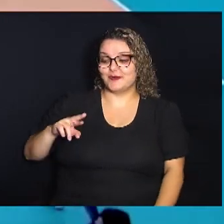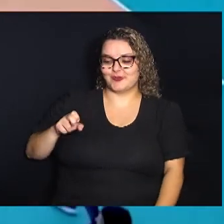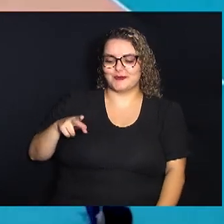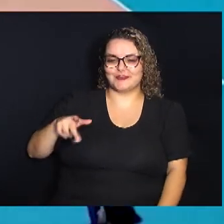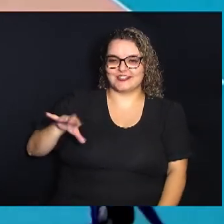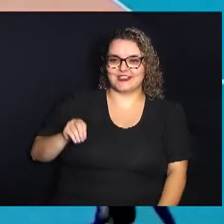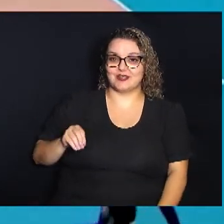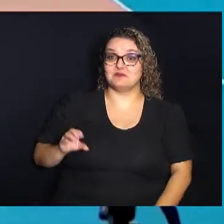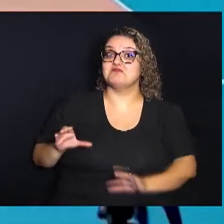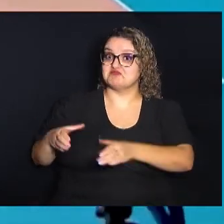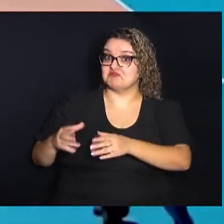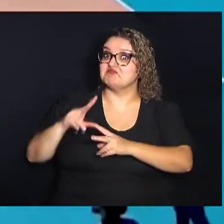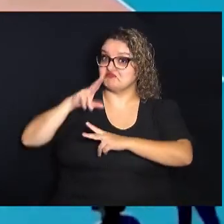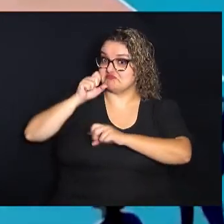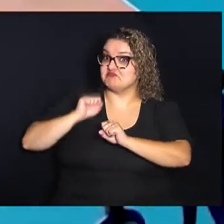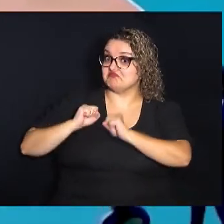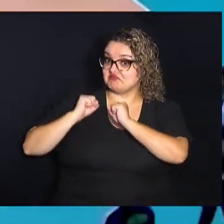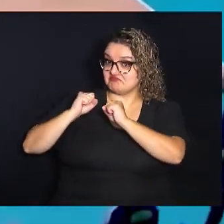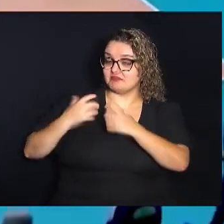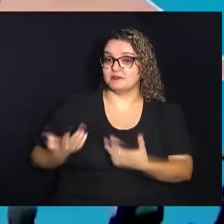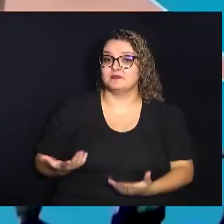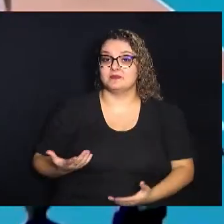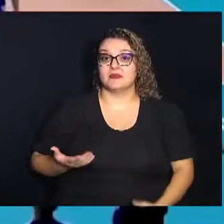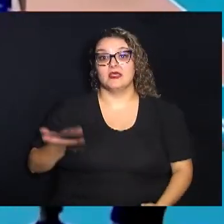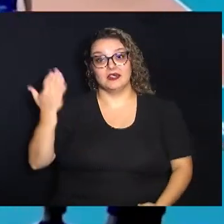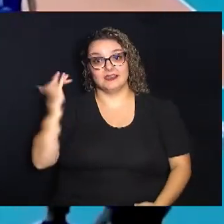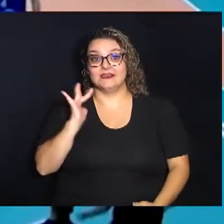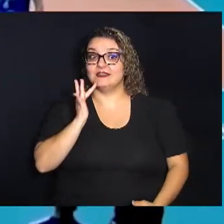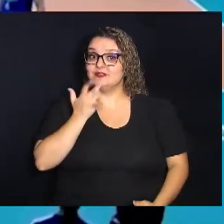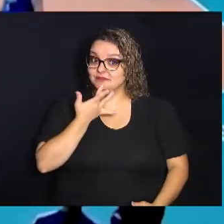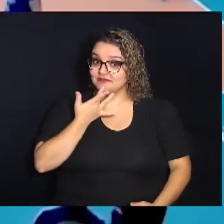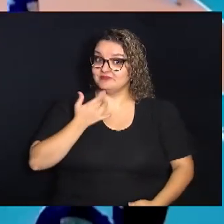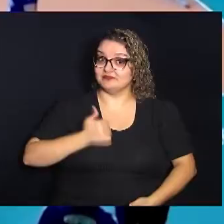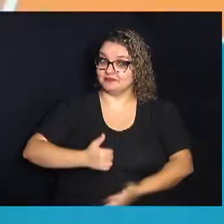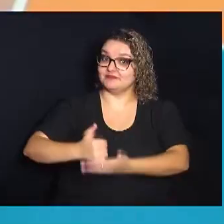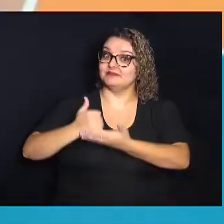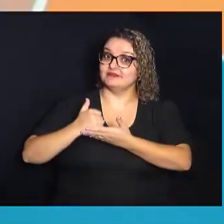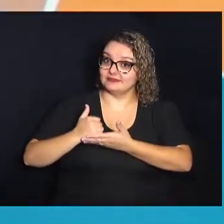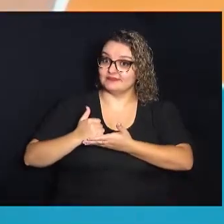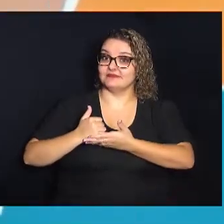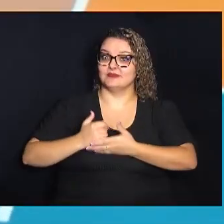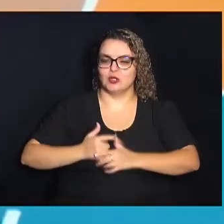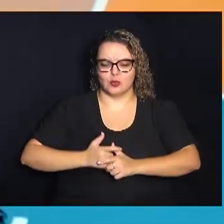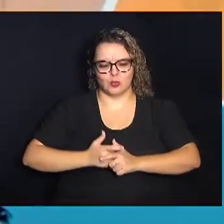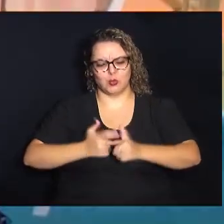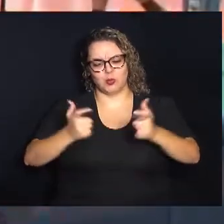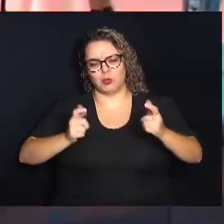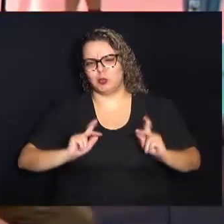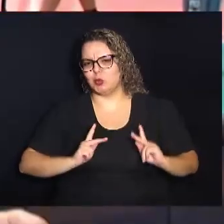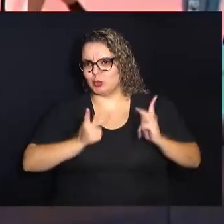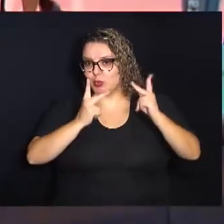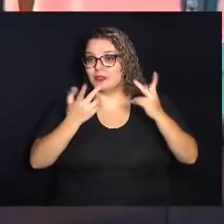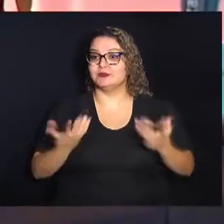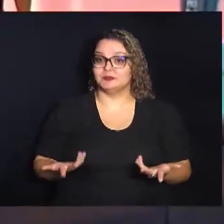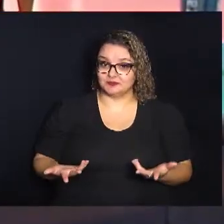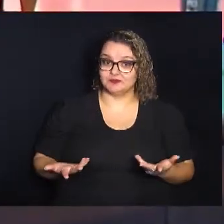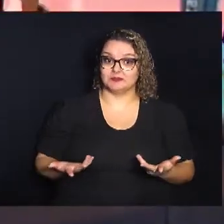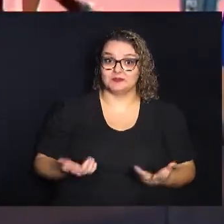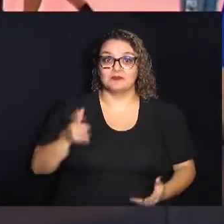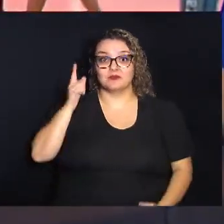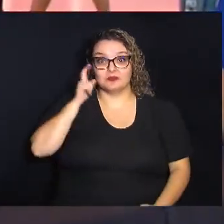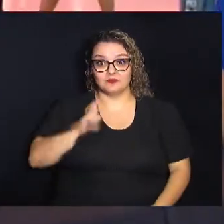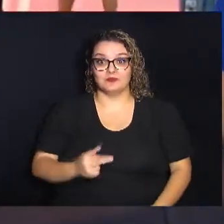certamente uma equipe muito forte, era uma das favoritas ao título, uma grande vitória, não é? Conseguiu